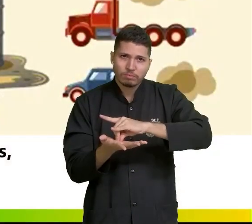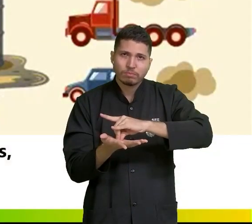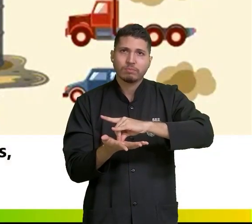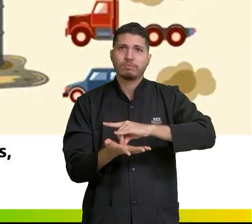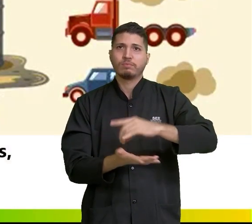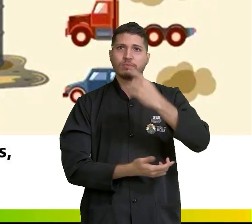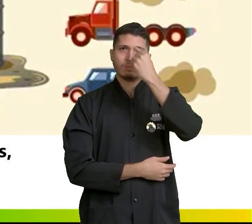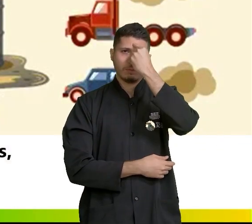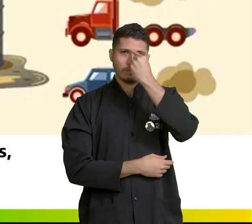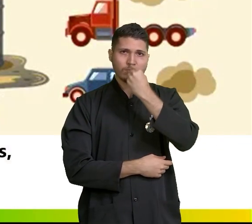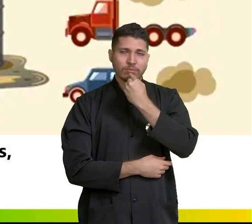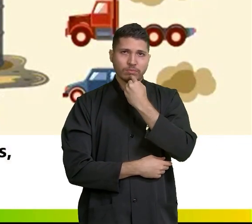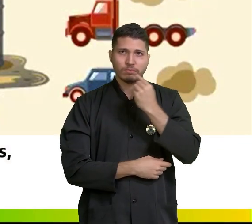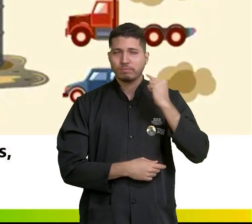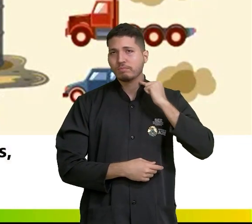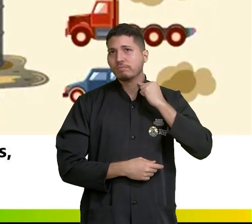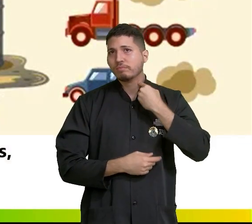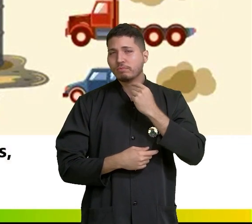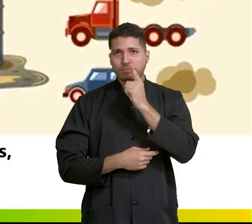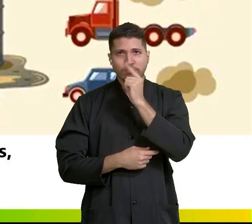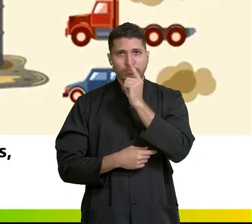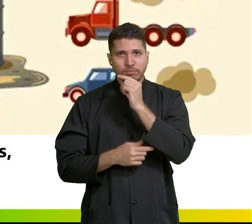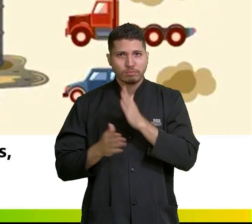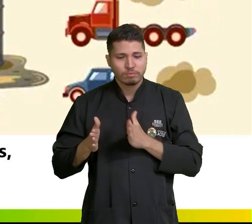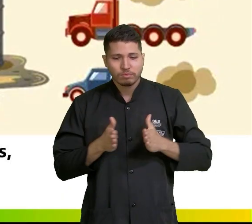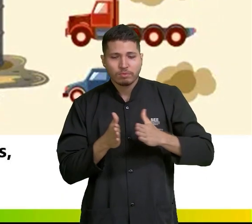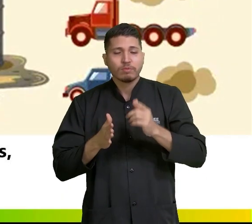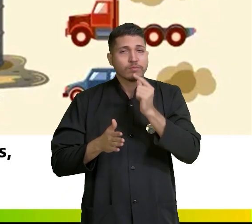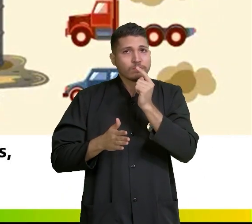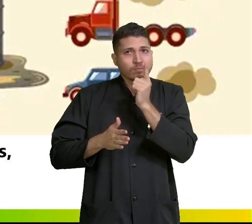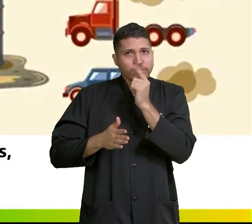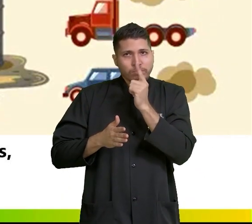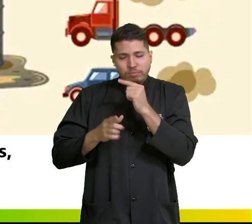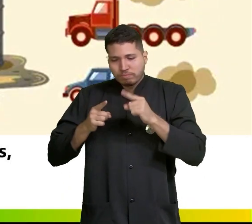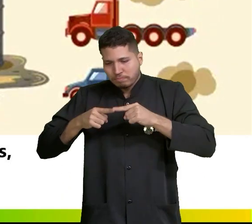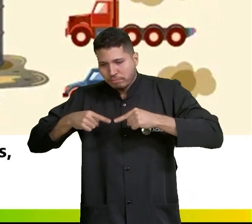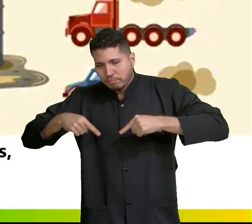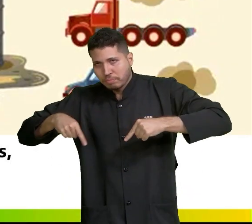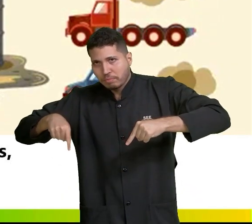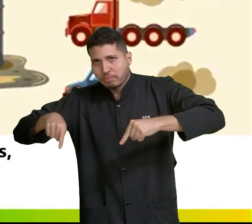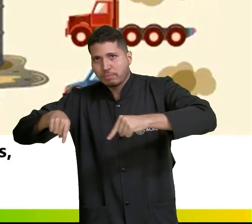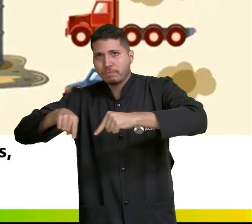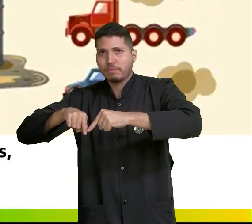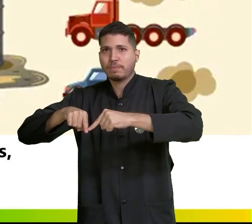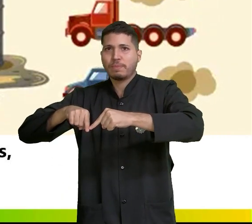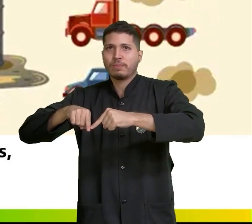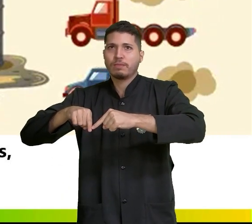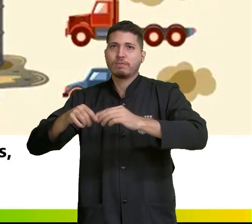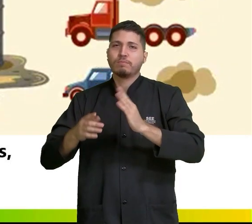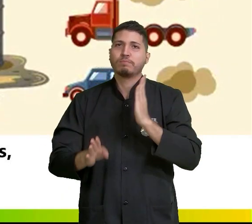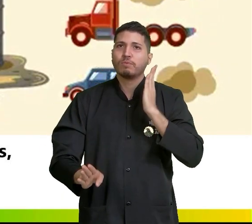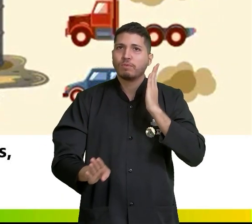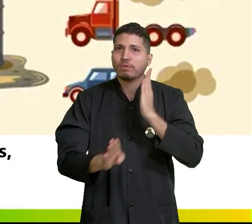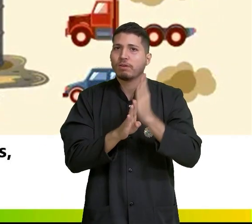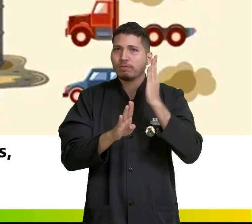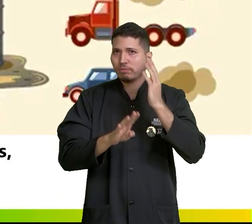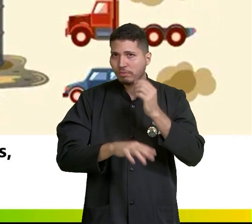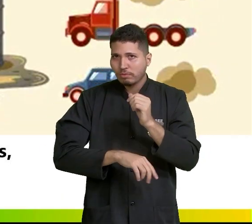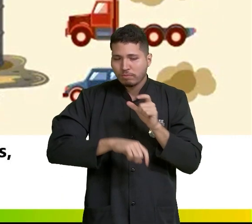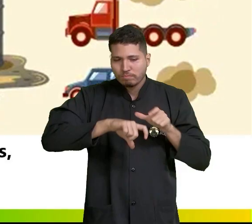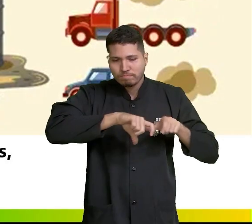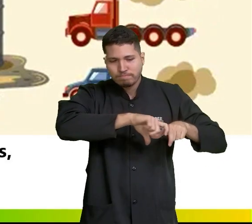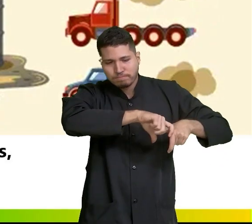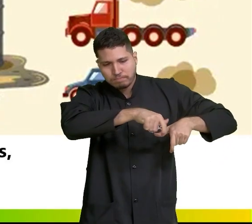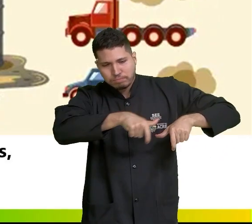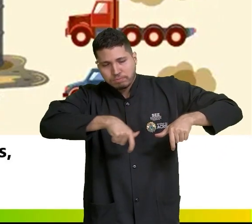representando a poluição dos rios e dos lagos através do despejo aí de esgotos, principalmente em sua forma